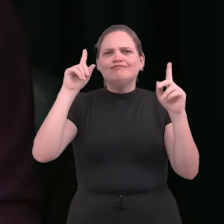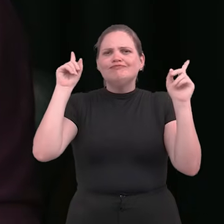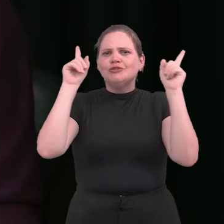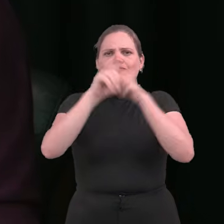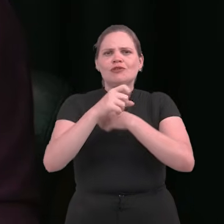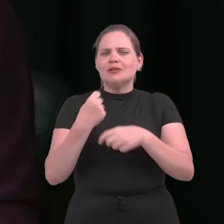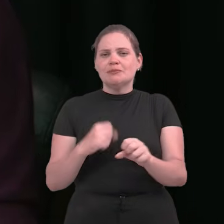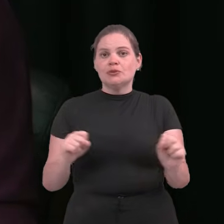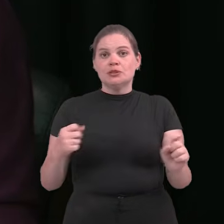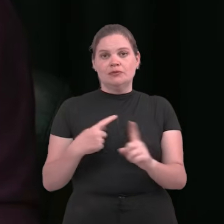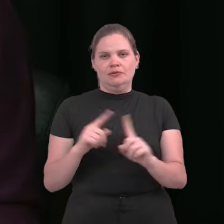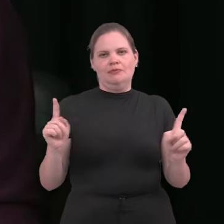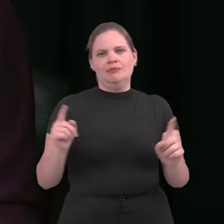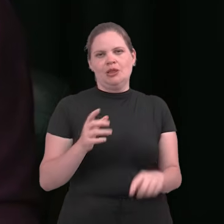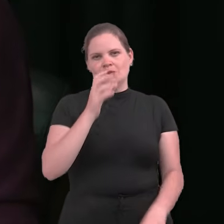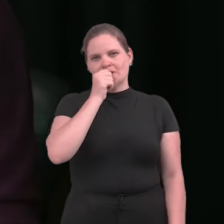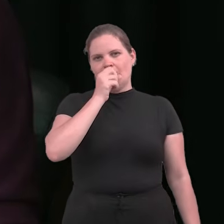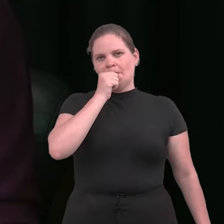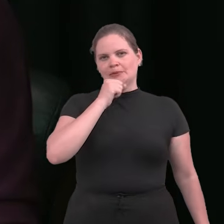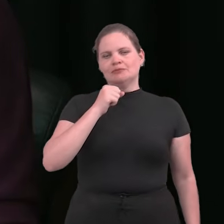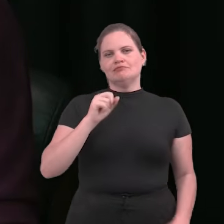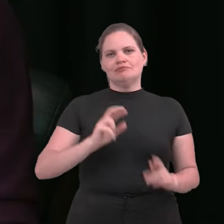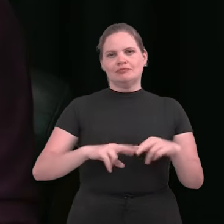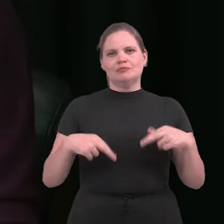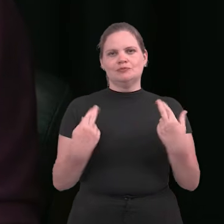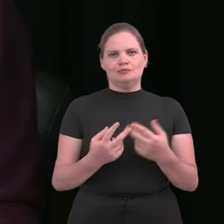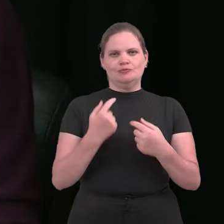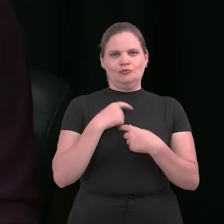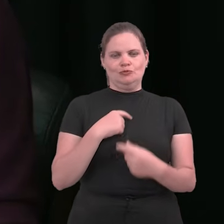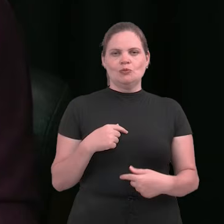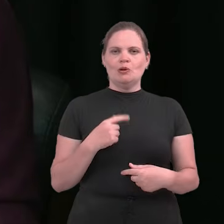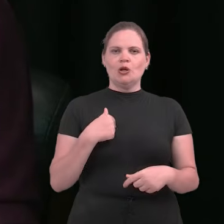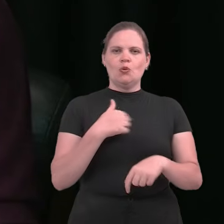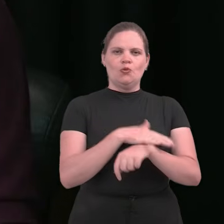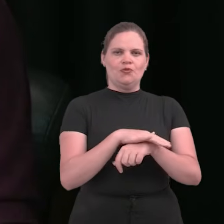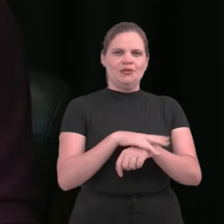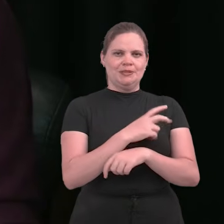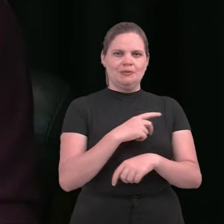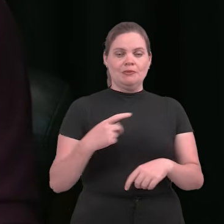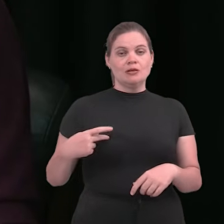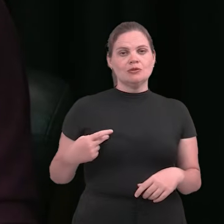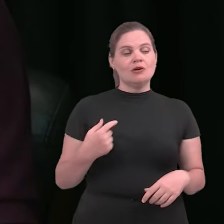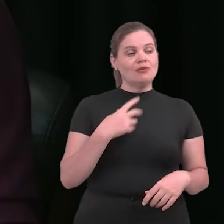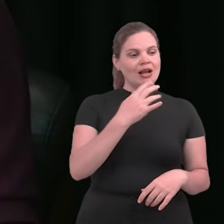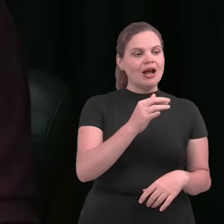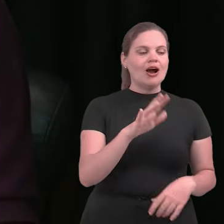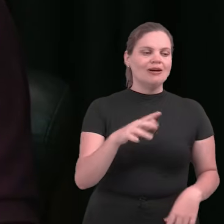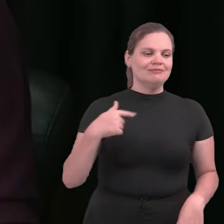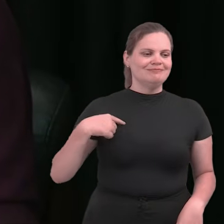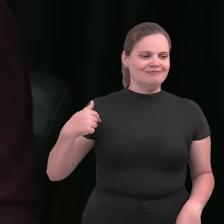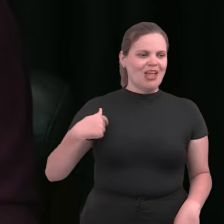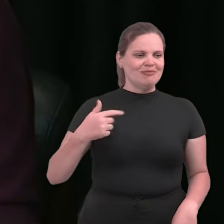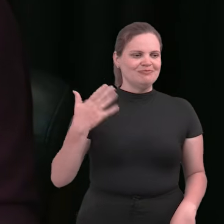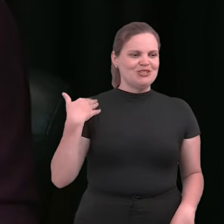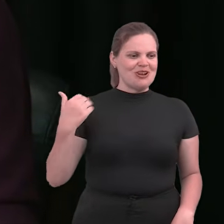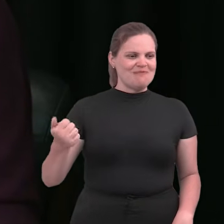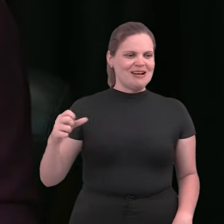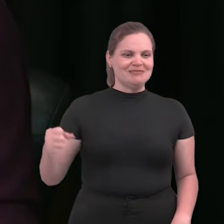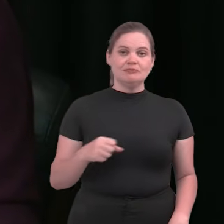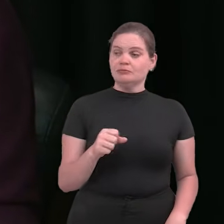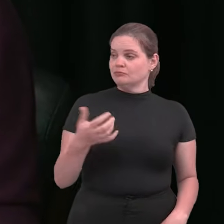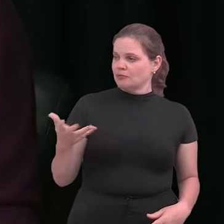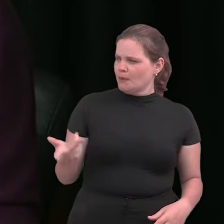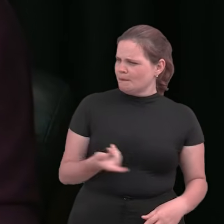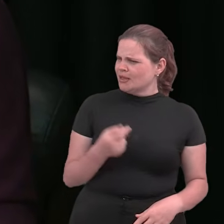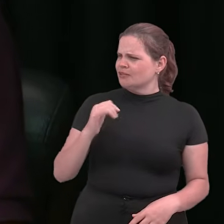na reunião de obreiros, aí eu conversei com o pastor do céu, o pastor da minha igreja. Eu fui nomeado. E ele, maravilha,